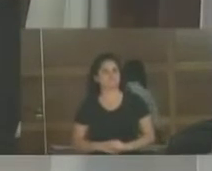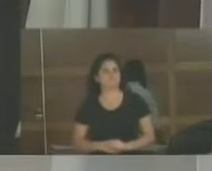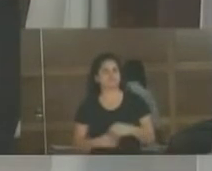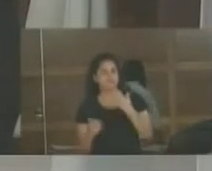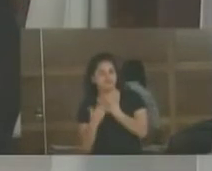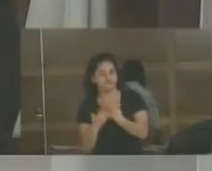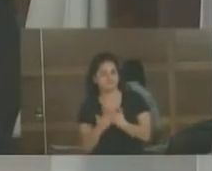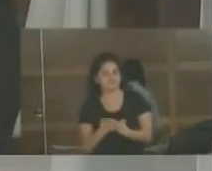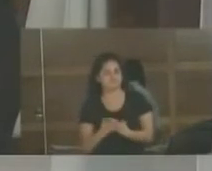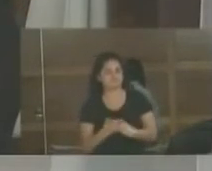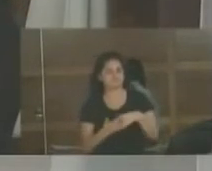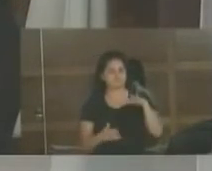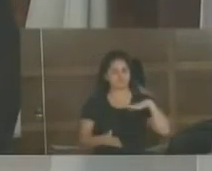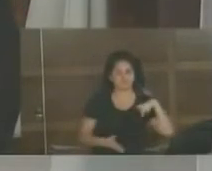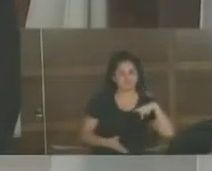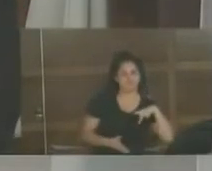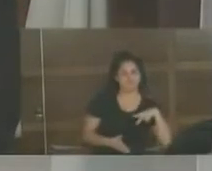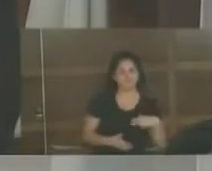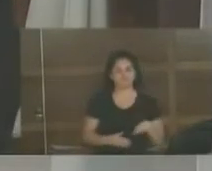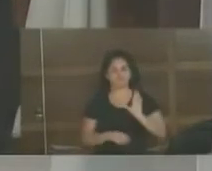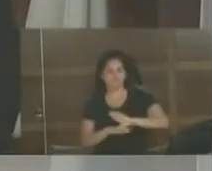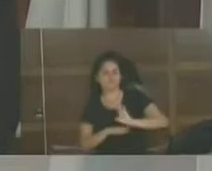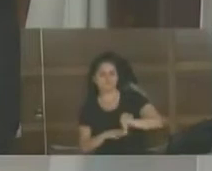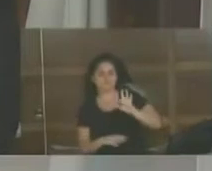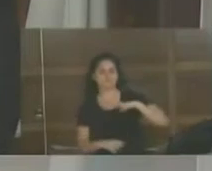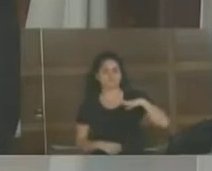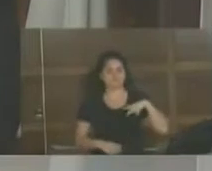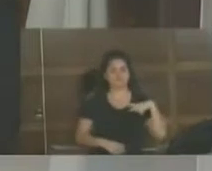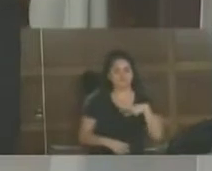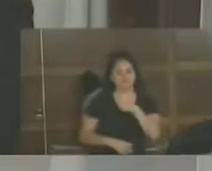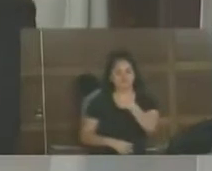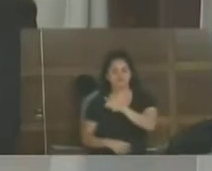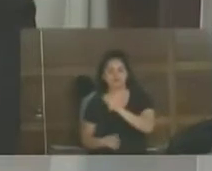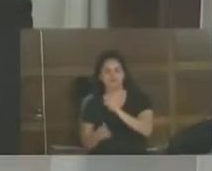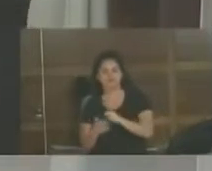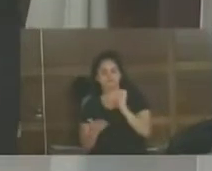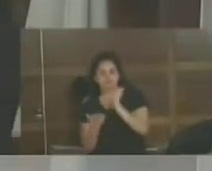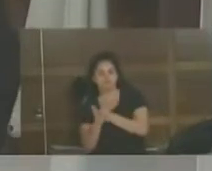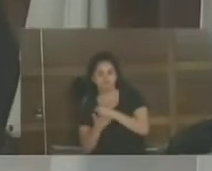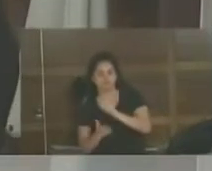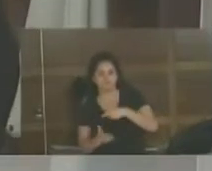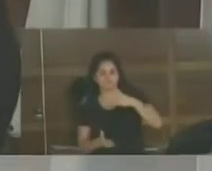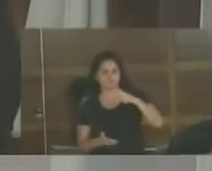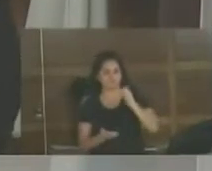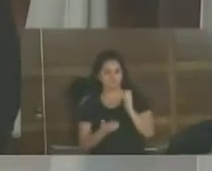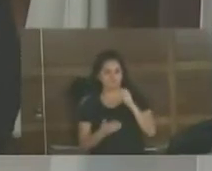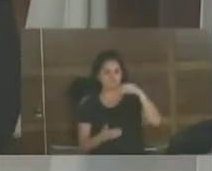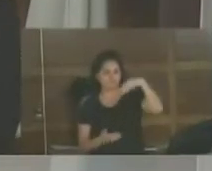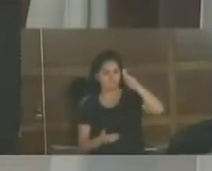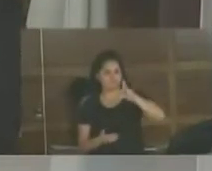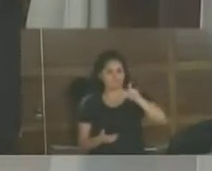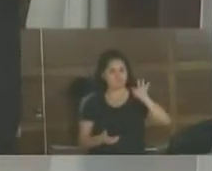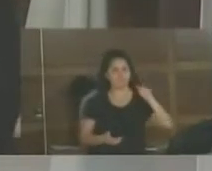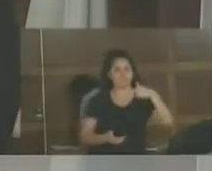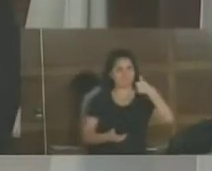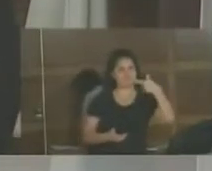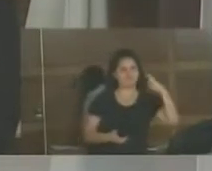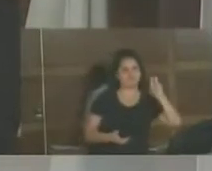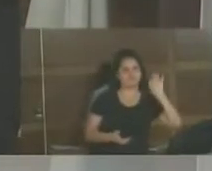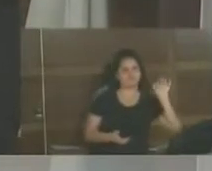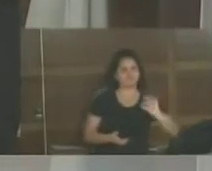as escolas, os cursos, quando você vai pagar, já não é mais aquela multa de 20%, multa de 15%,